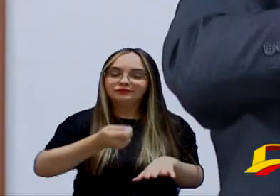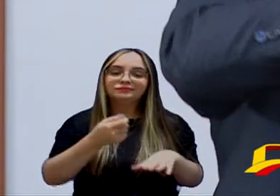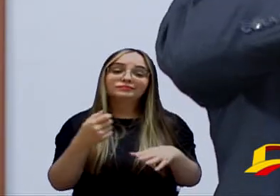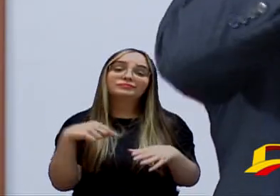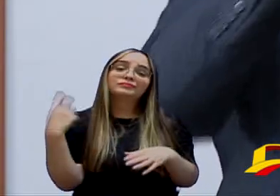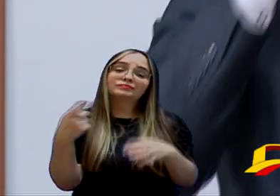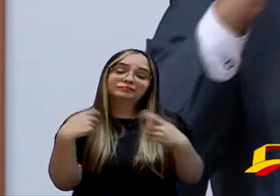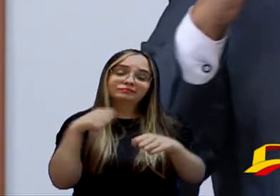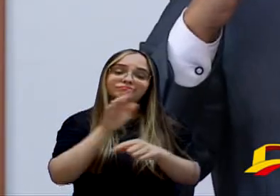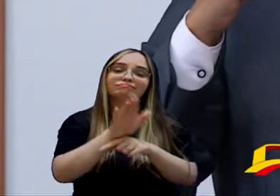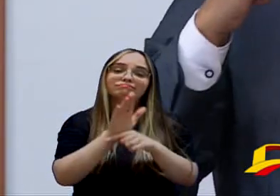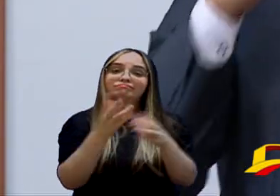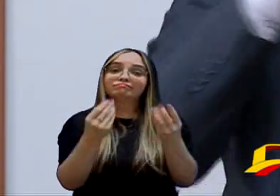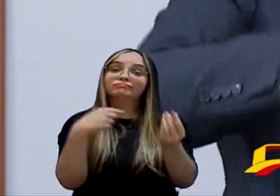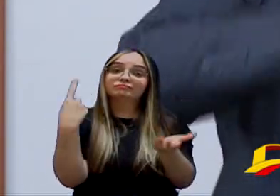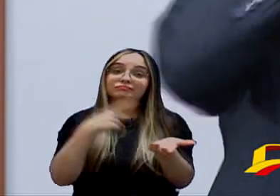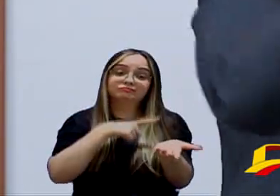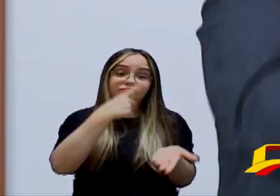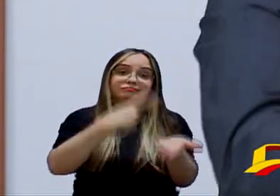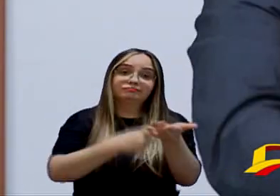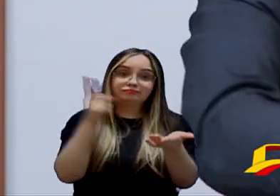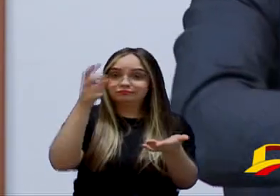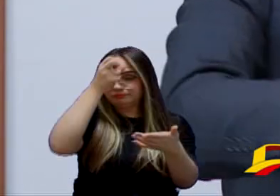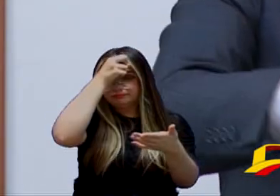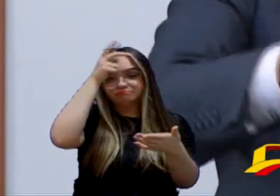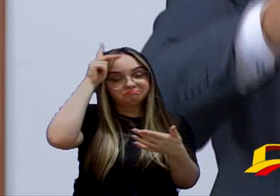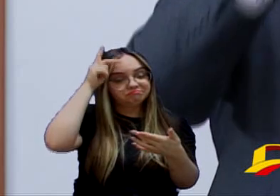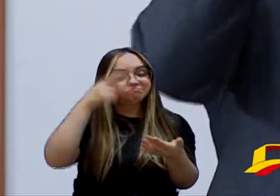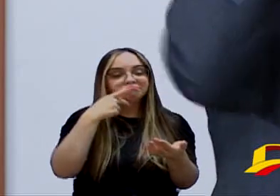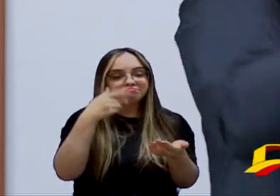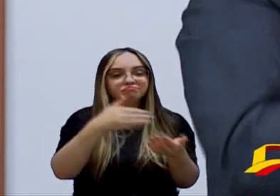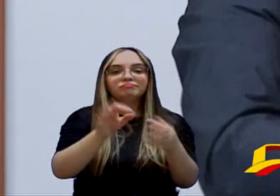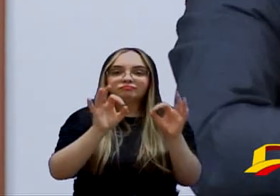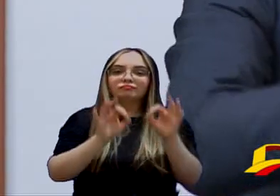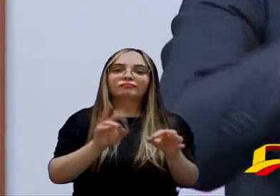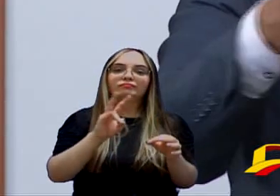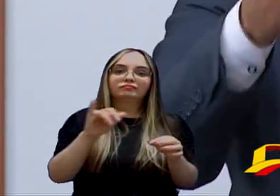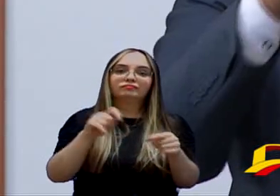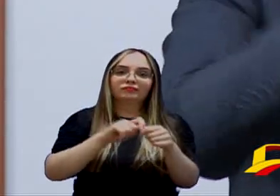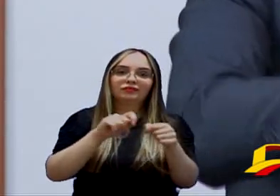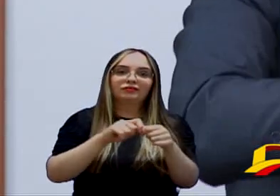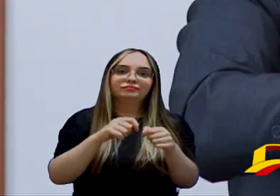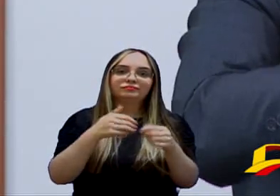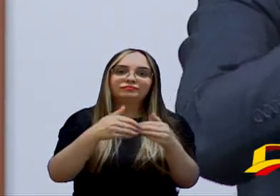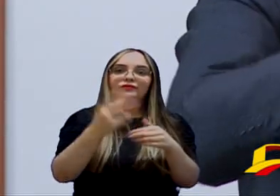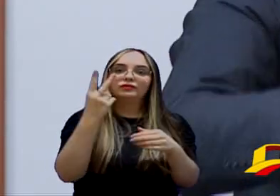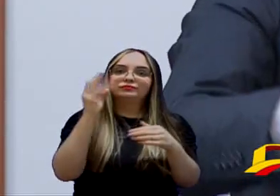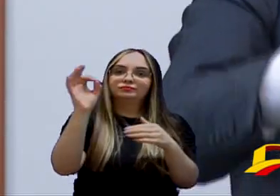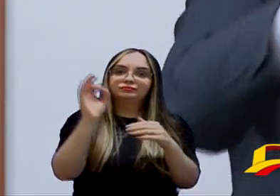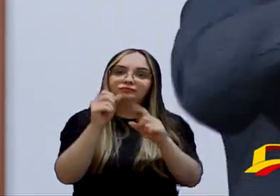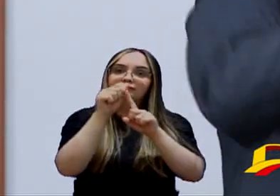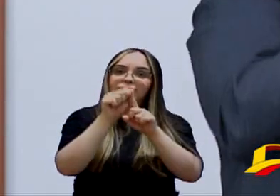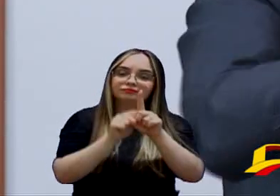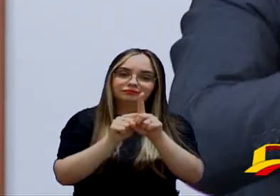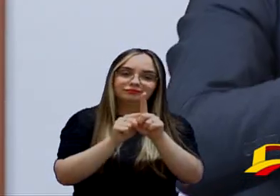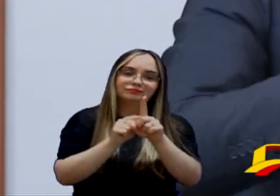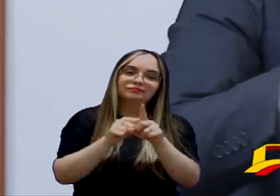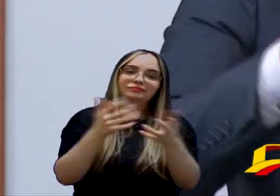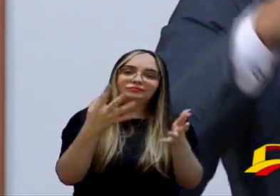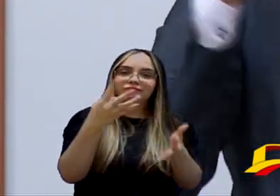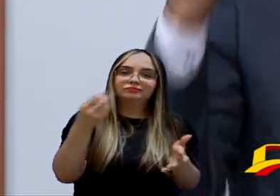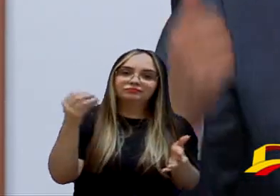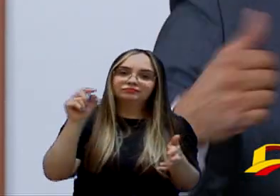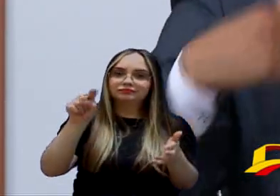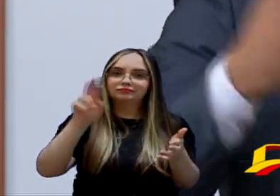trabalhar em cima da cultura temos o compromisso do Prefeito com certeza vai ser cumprido daquele superávit de 2% ao mês em torno de